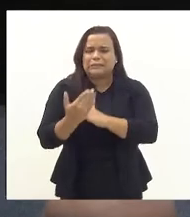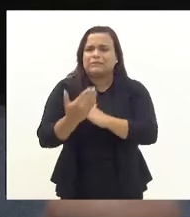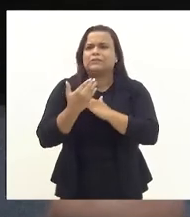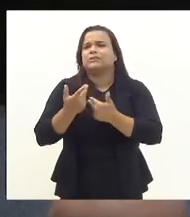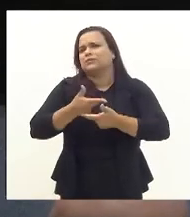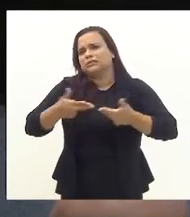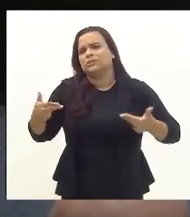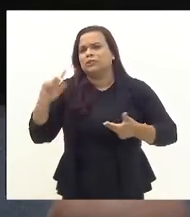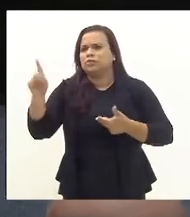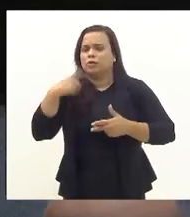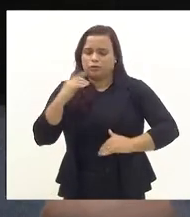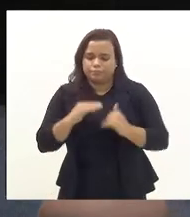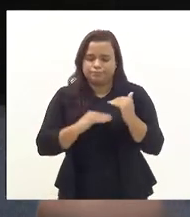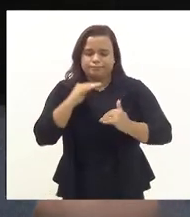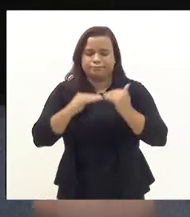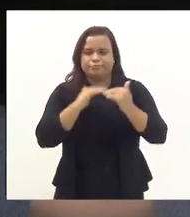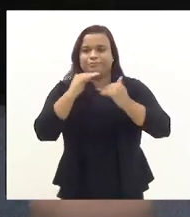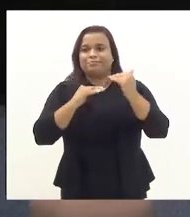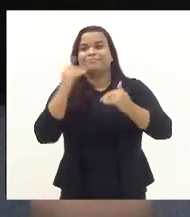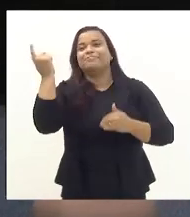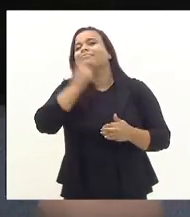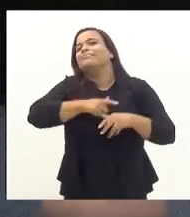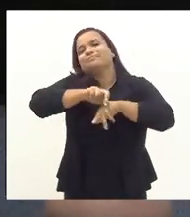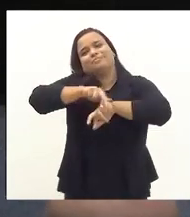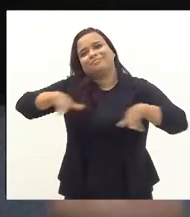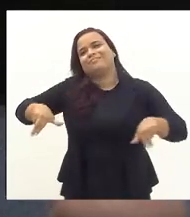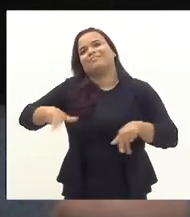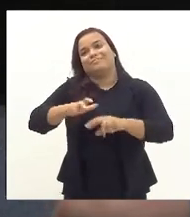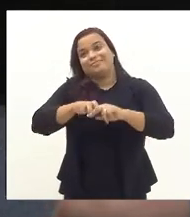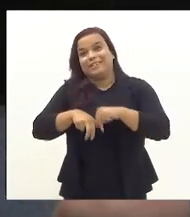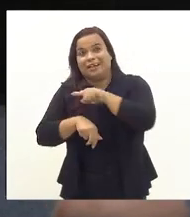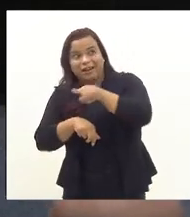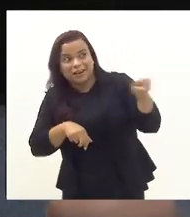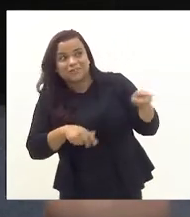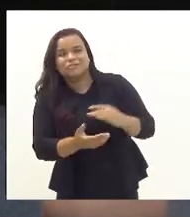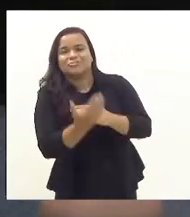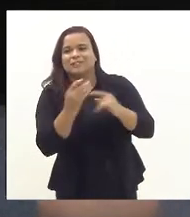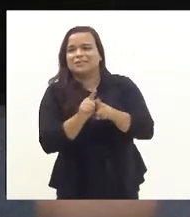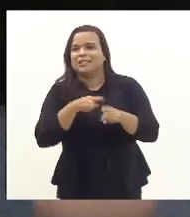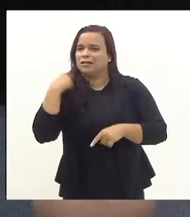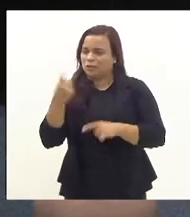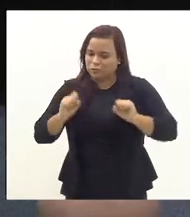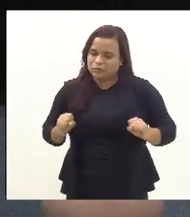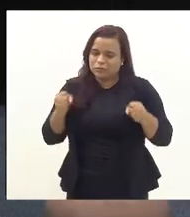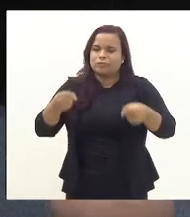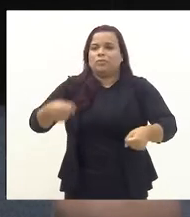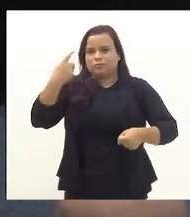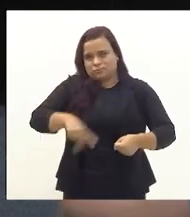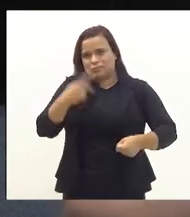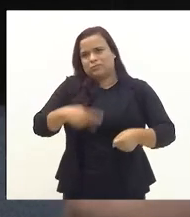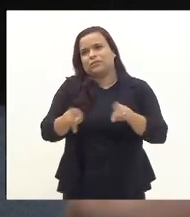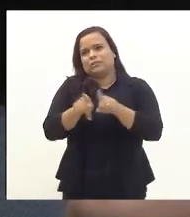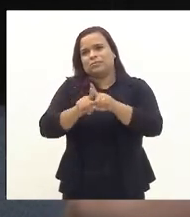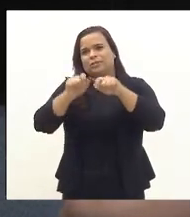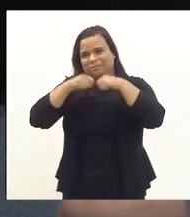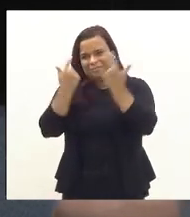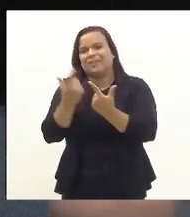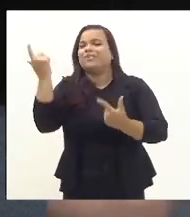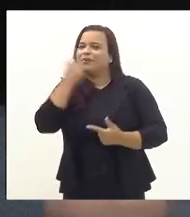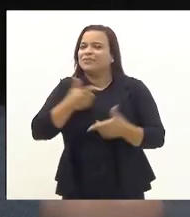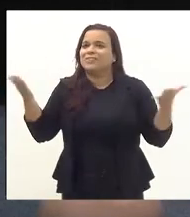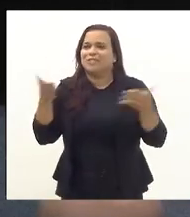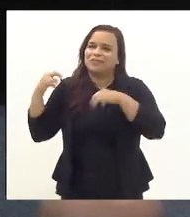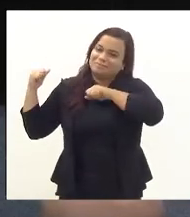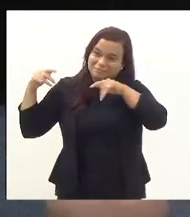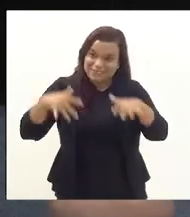veio desenvolvendo isso. E graças a eles e a todos nós aqui, todo mundo da casa, estamos aqui hoje com essa